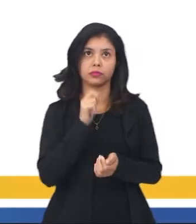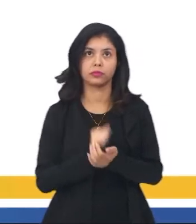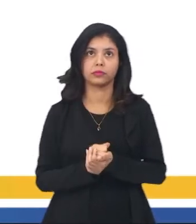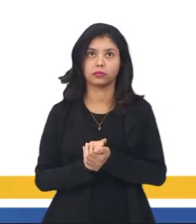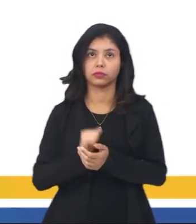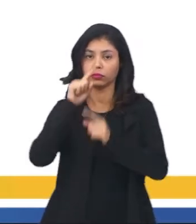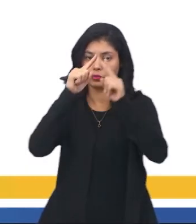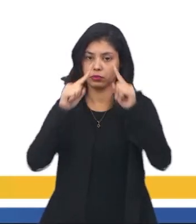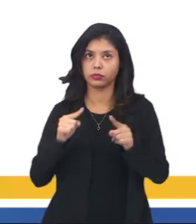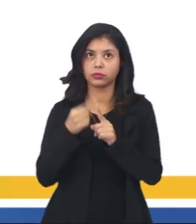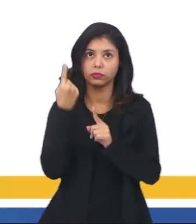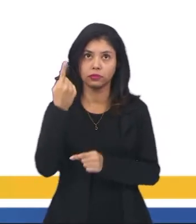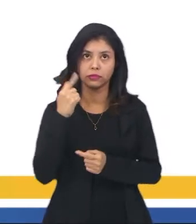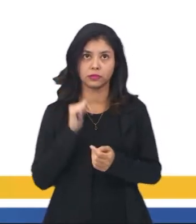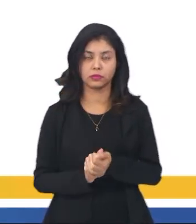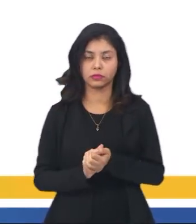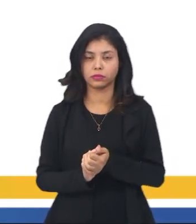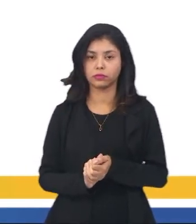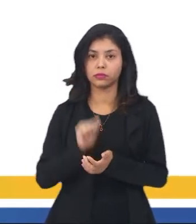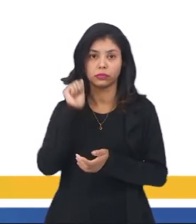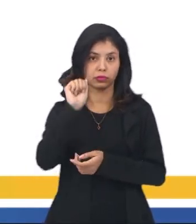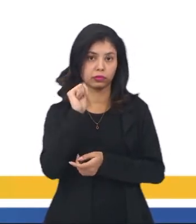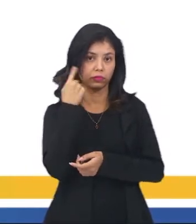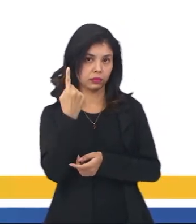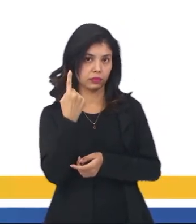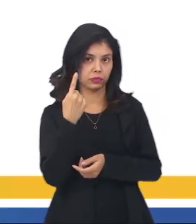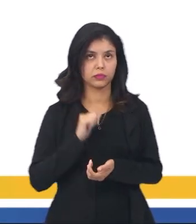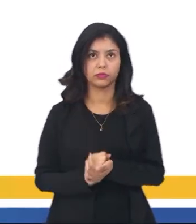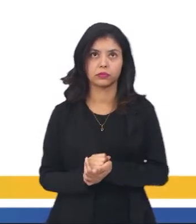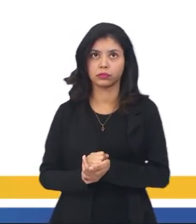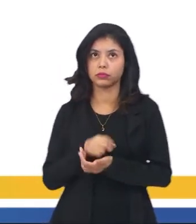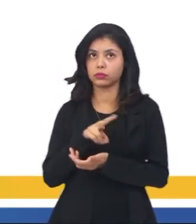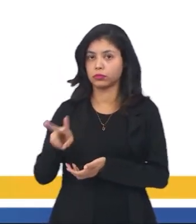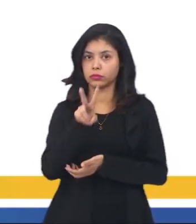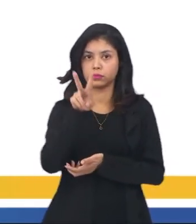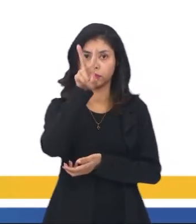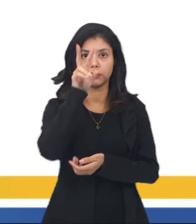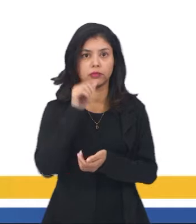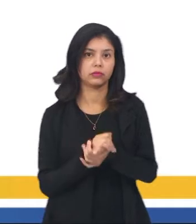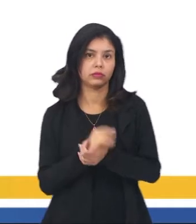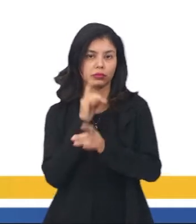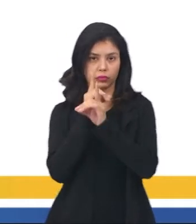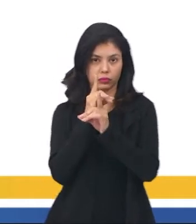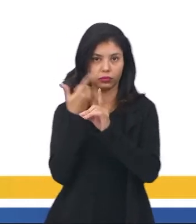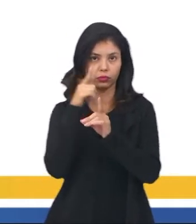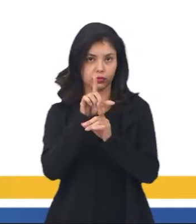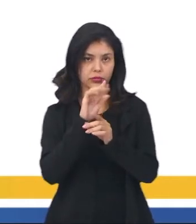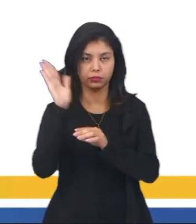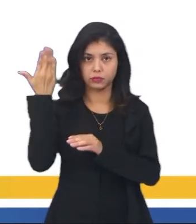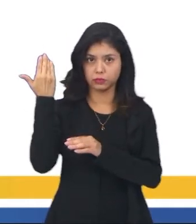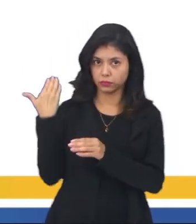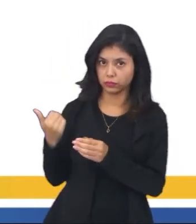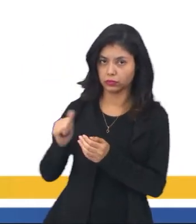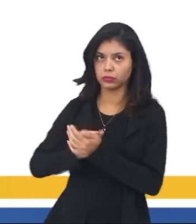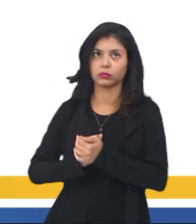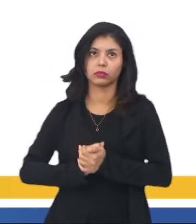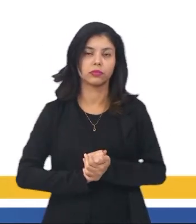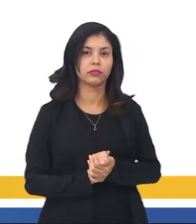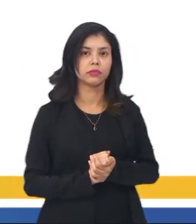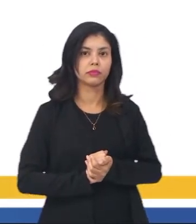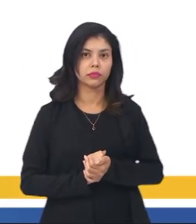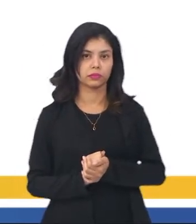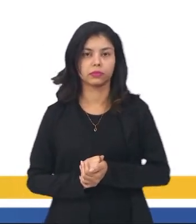onde tinha um delta vai ficar 1, e onde tinha um a, eu coloco o número 1. São os valores que nós conseguimos lá no início da nossa